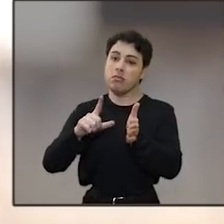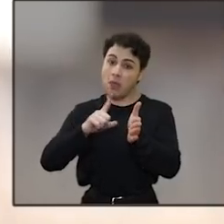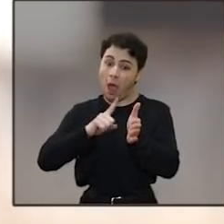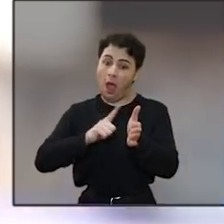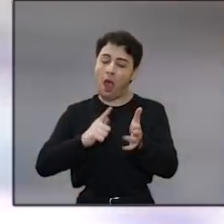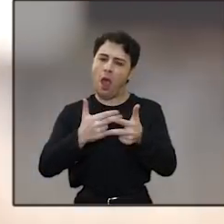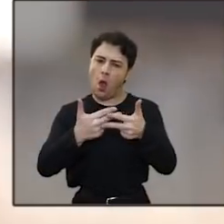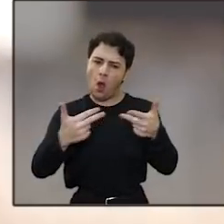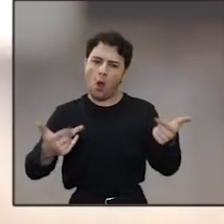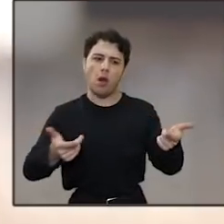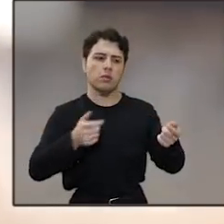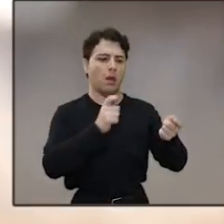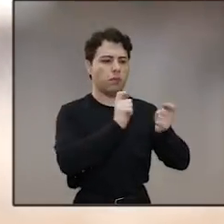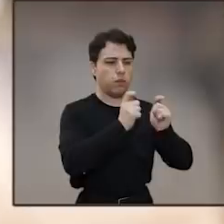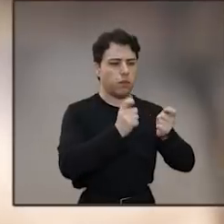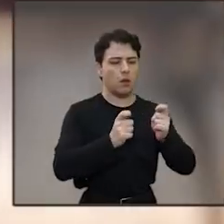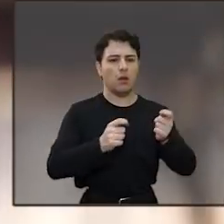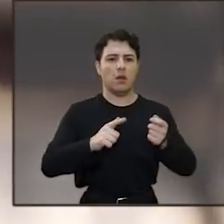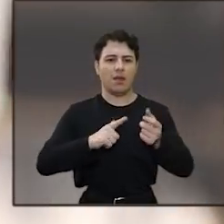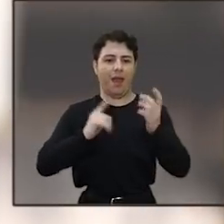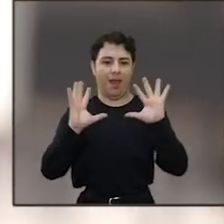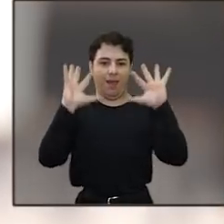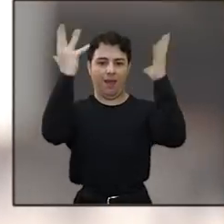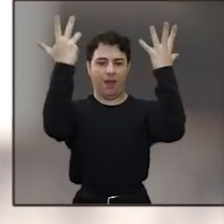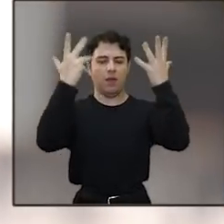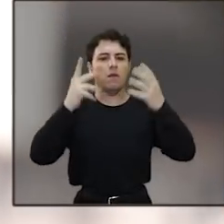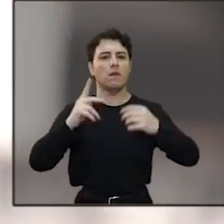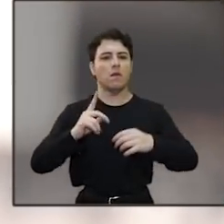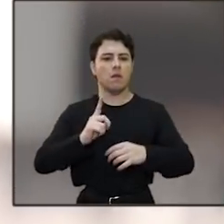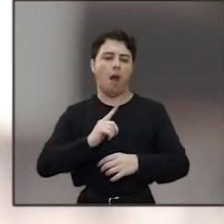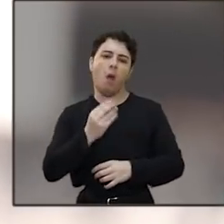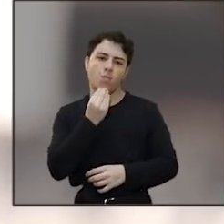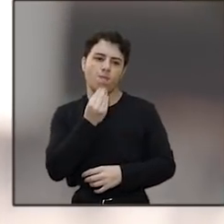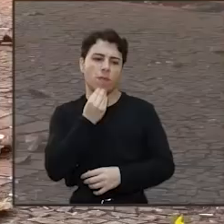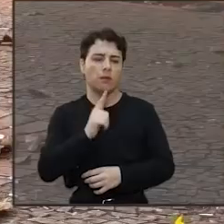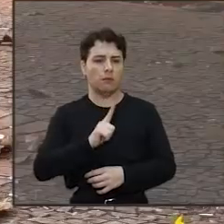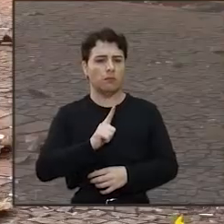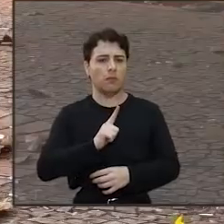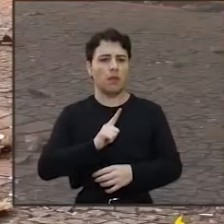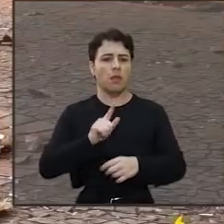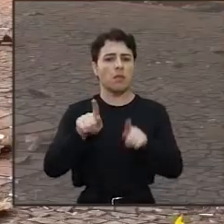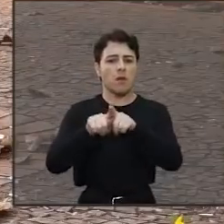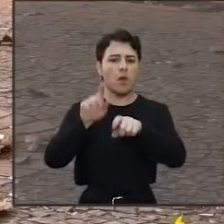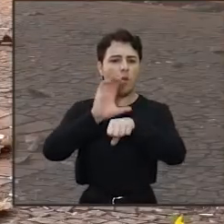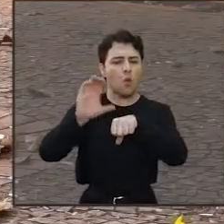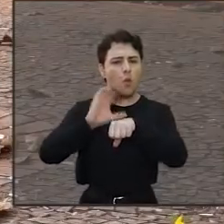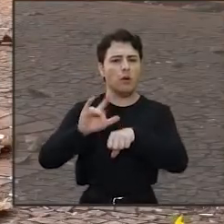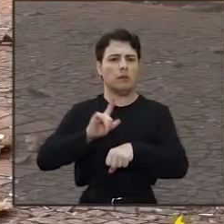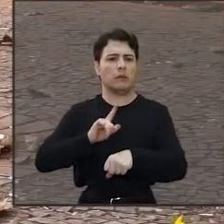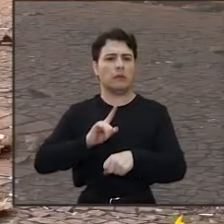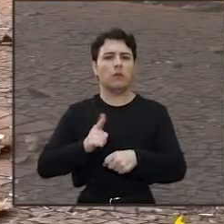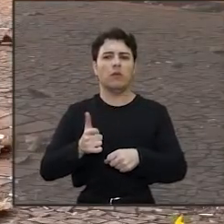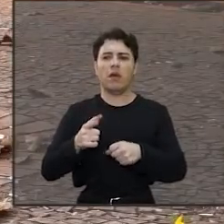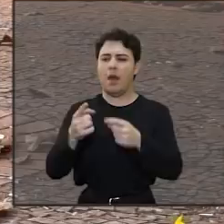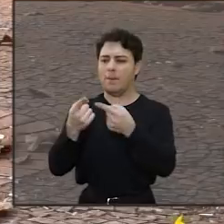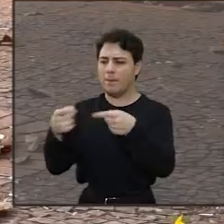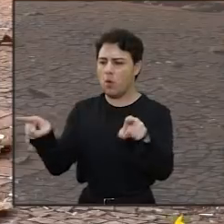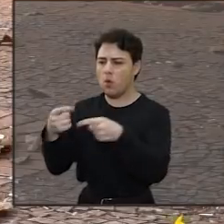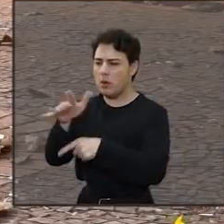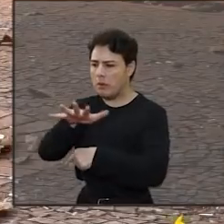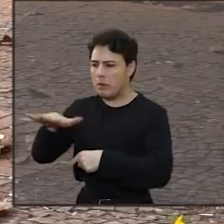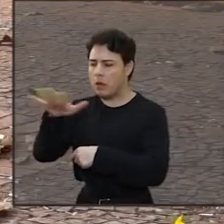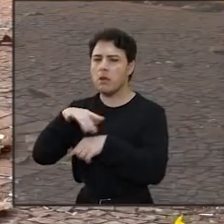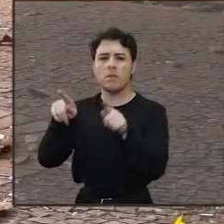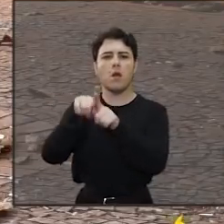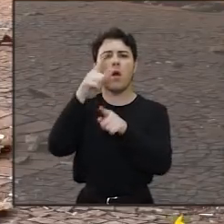Araraquara como uma cidade que não tem nada. A cidade dá algumas oportunidades para os artistas, com concursos inclusive,